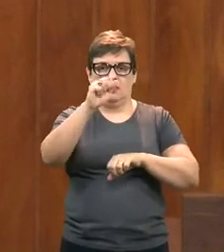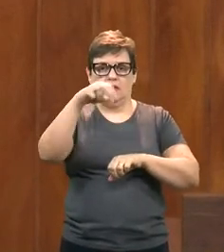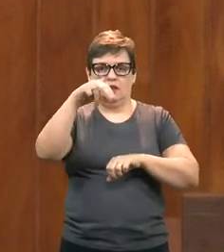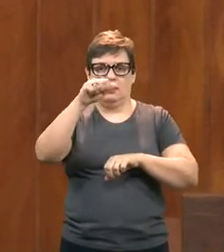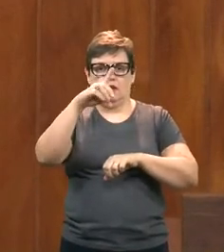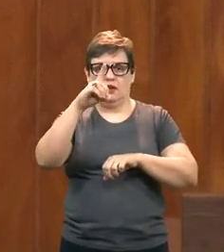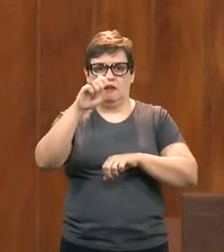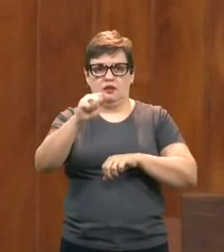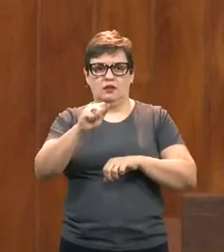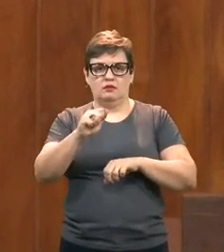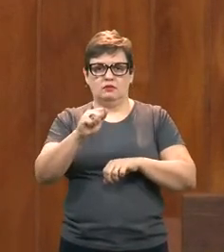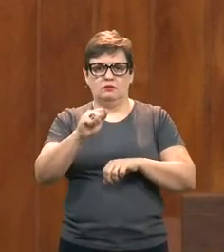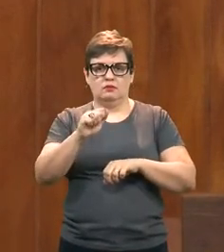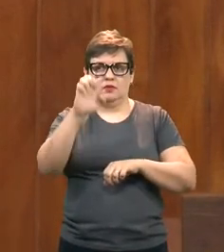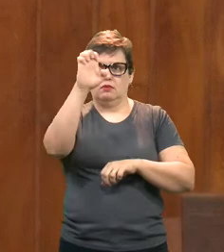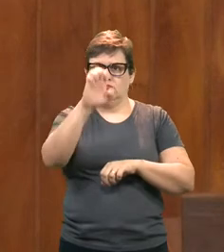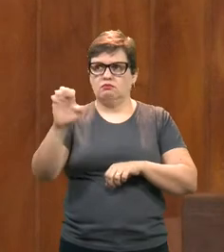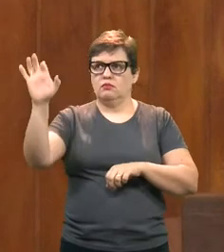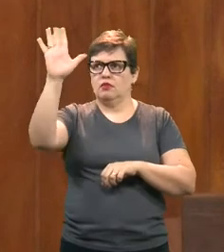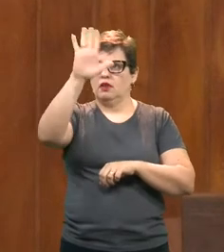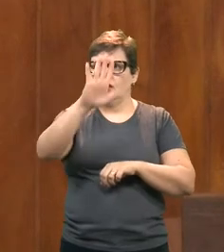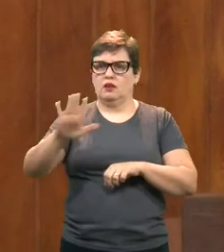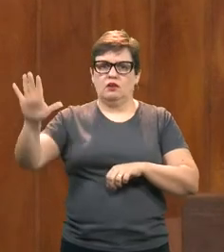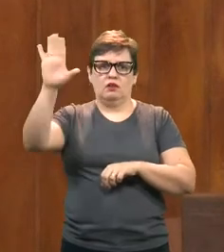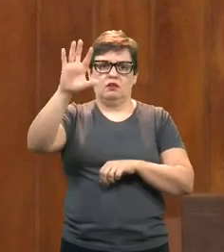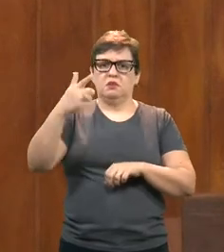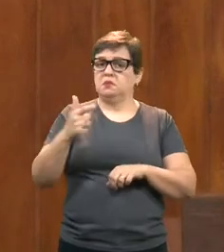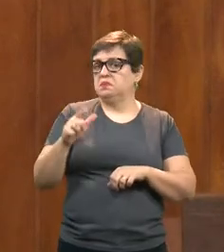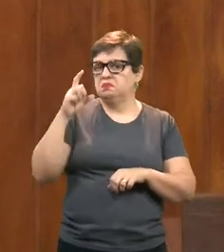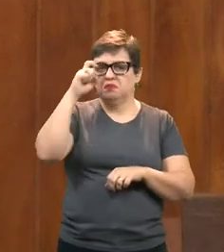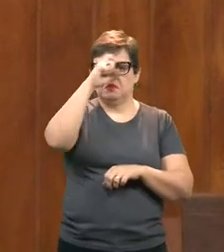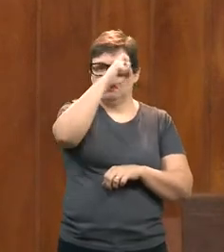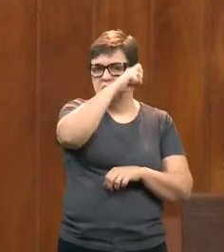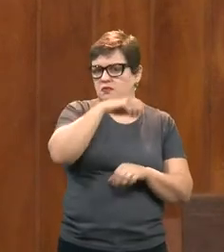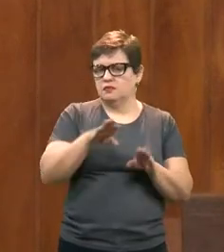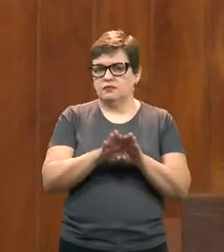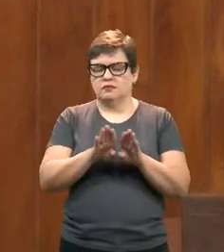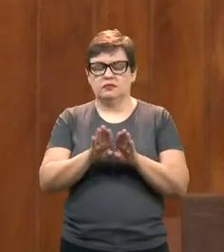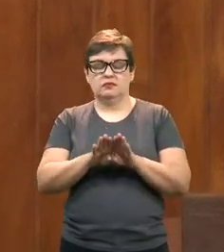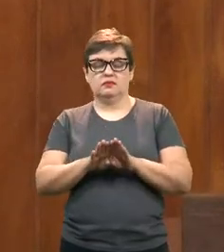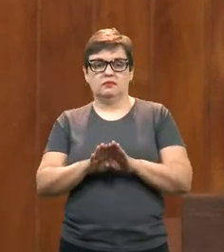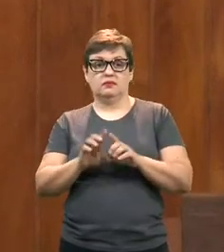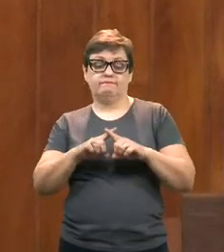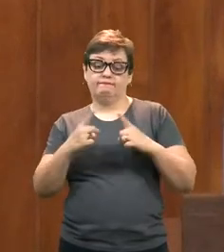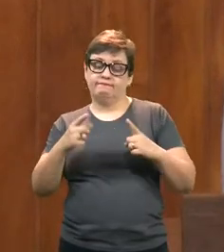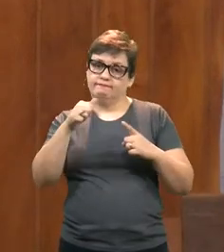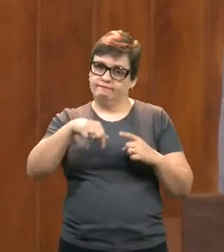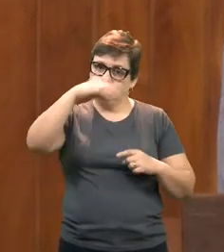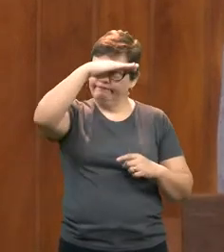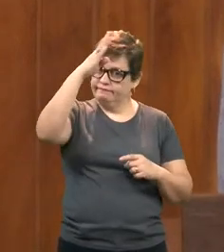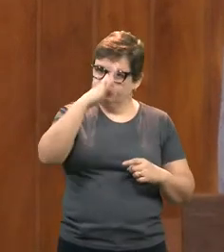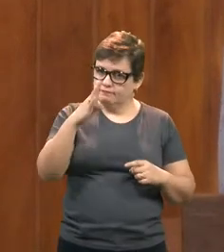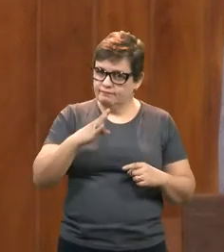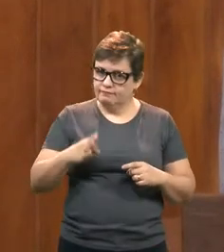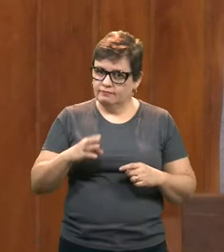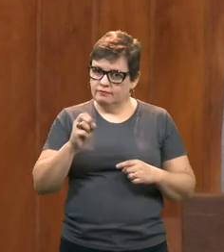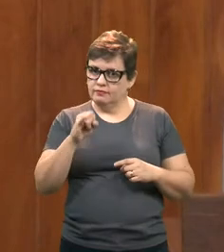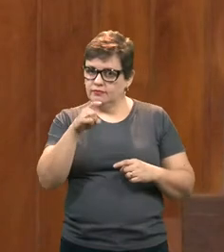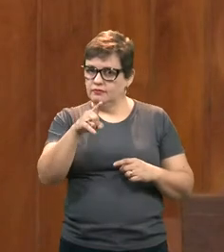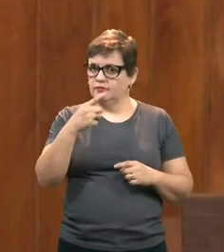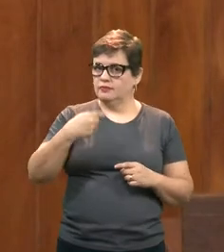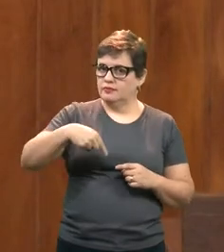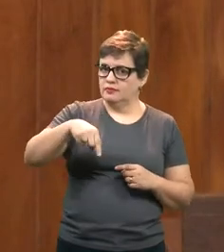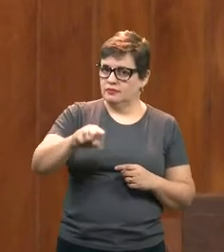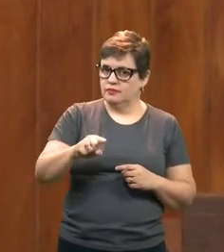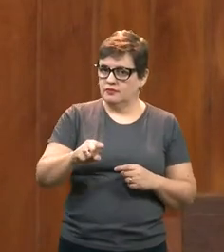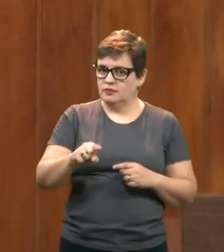na Europa não têm dificuldade para tratar os filhos delas, não tem. E aqui no Brasil, se você for